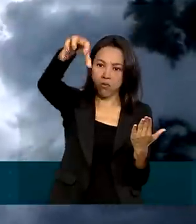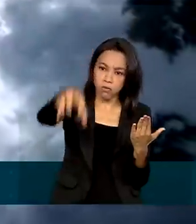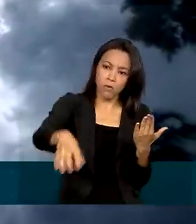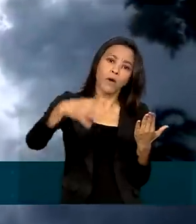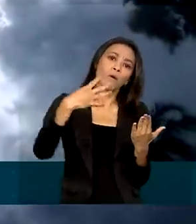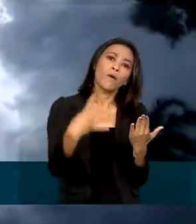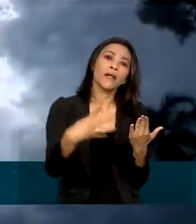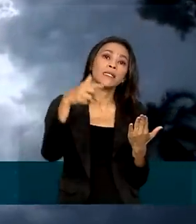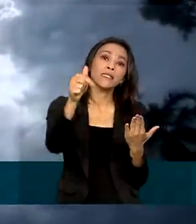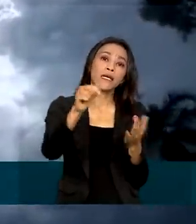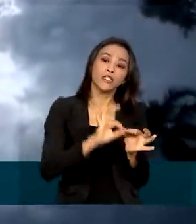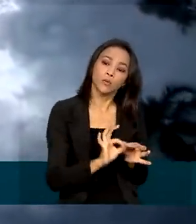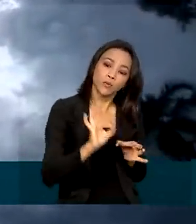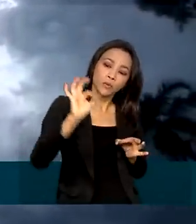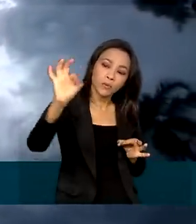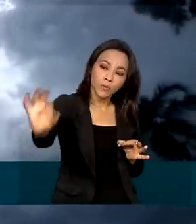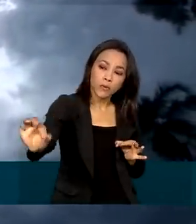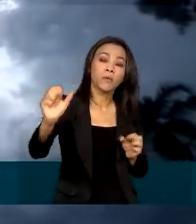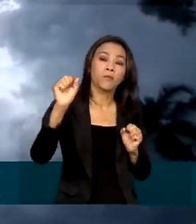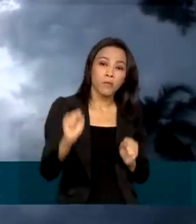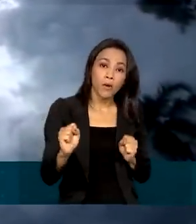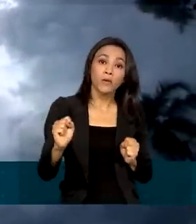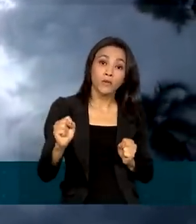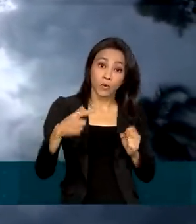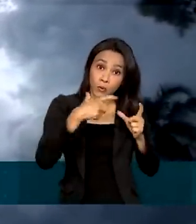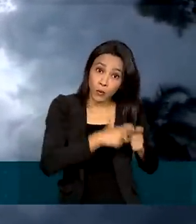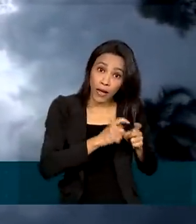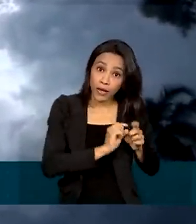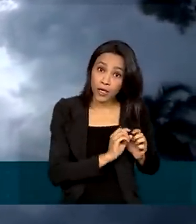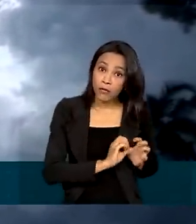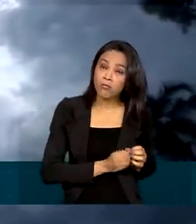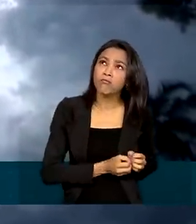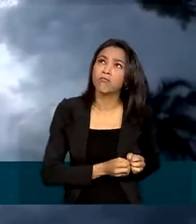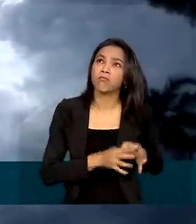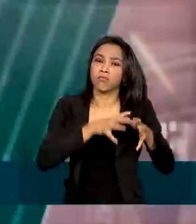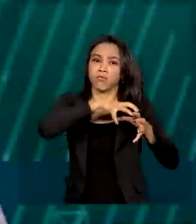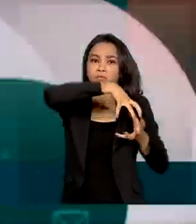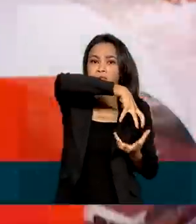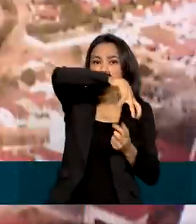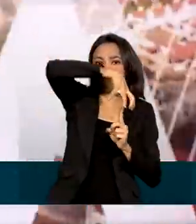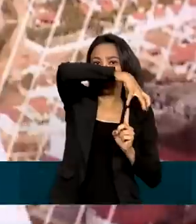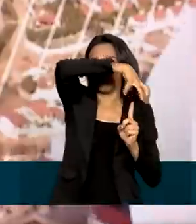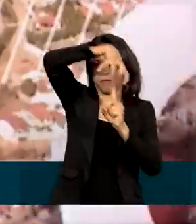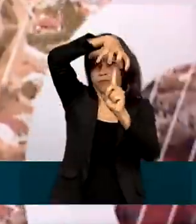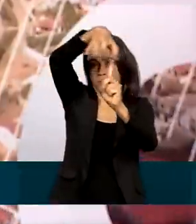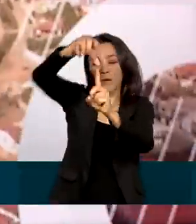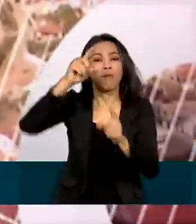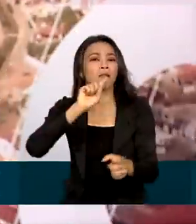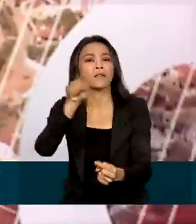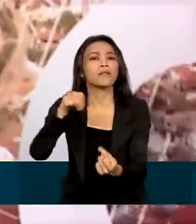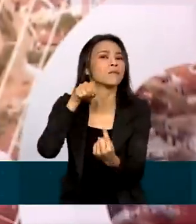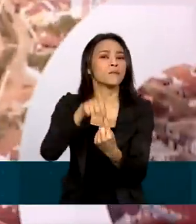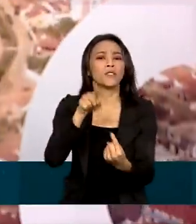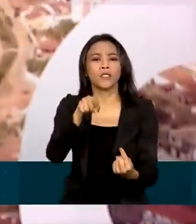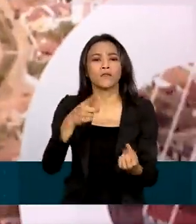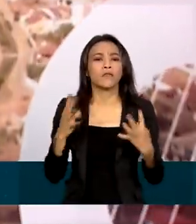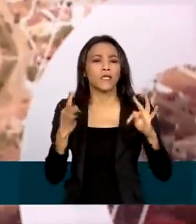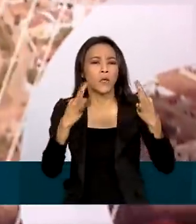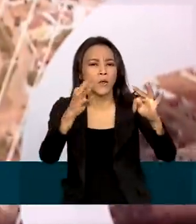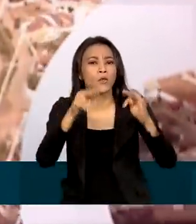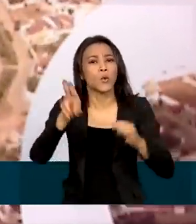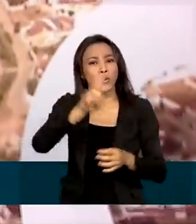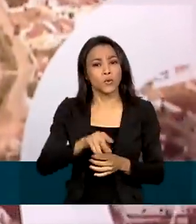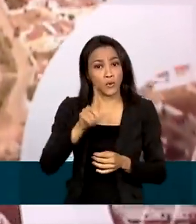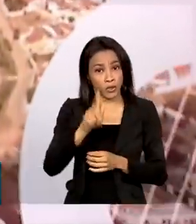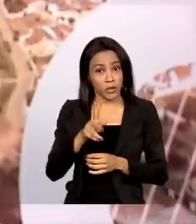do local do lançamento. O objetivo do experimento é verificar a capacidade tecnológica de rastreamento com utilização de